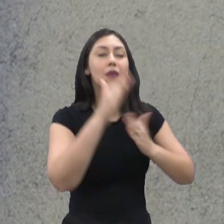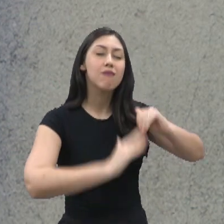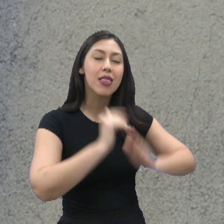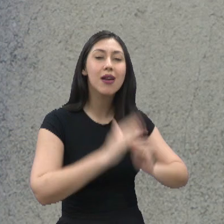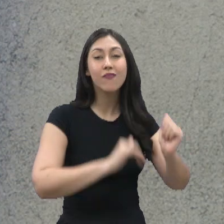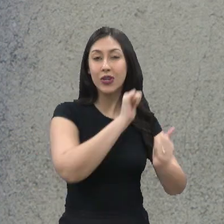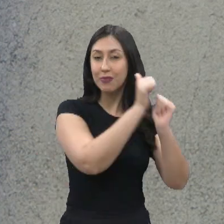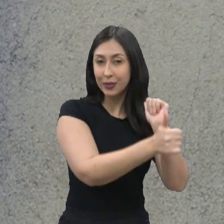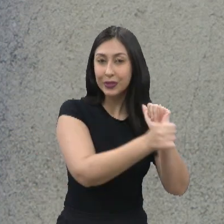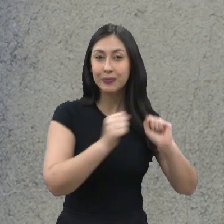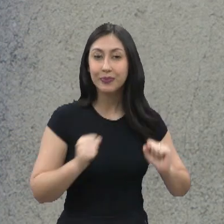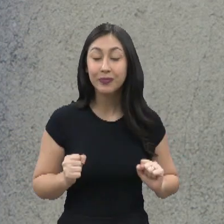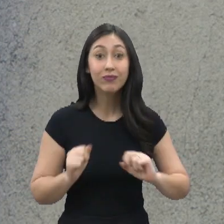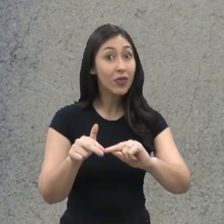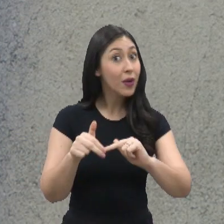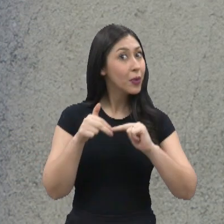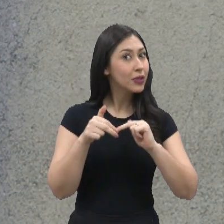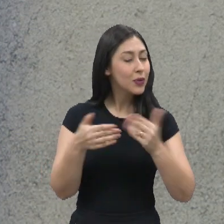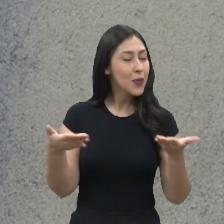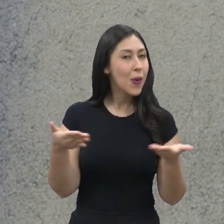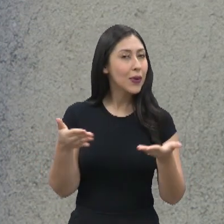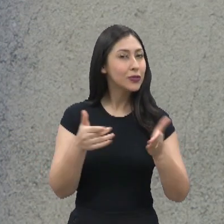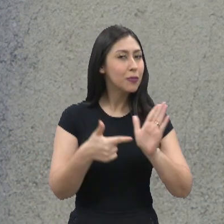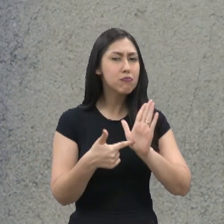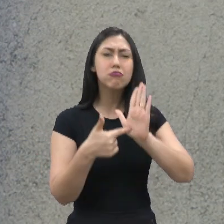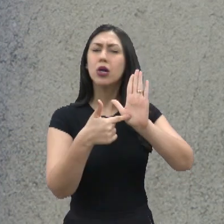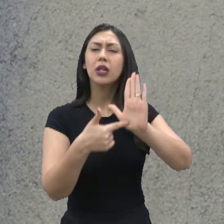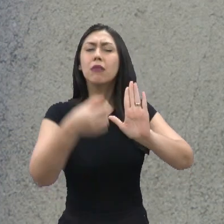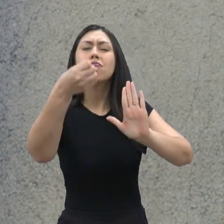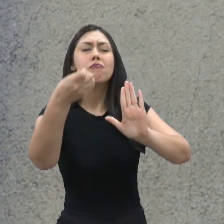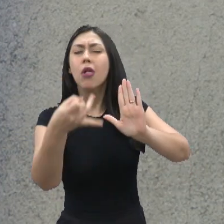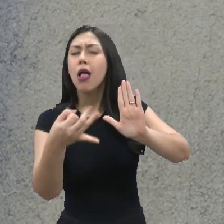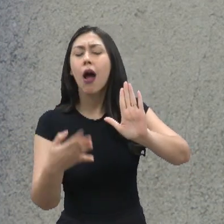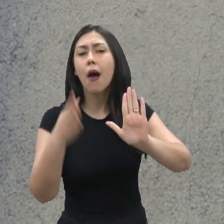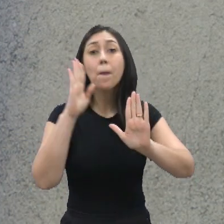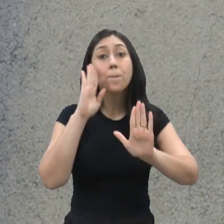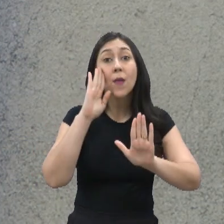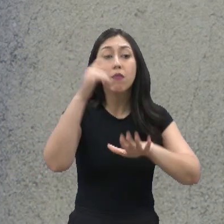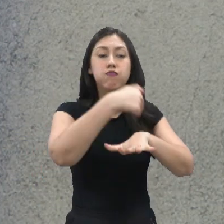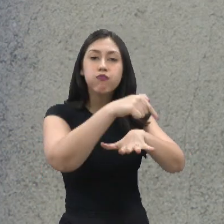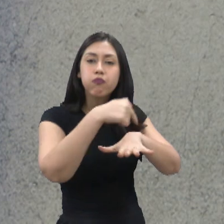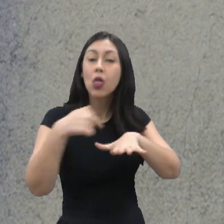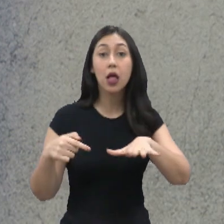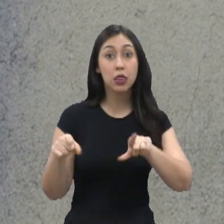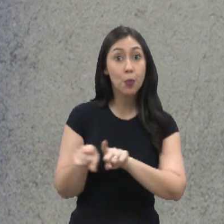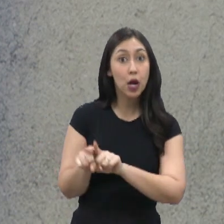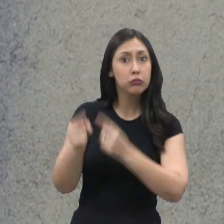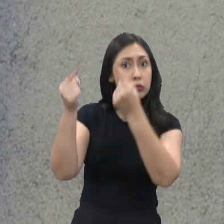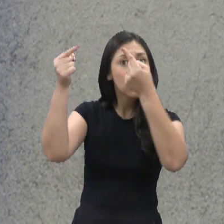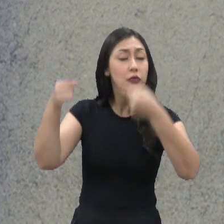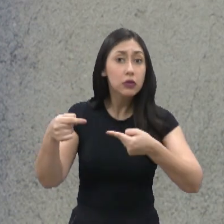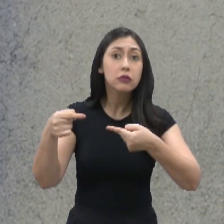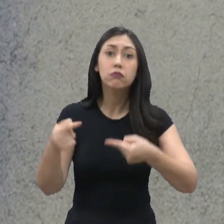exercício físico. Por isso, nessa edição, vamos entender as principais tendências, desafios enfrentados e